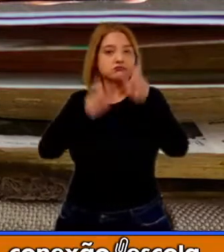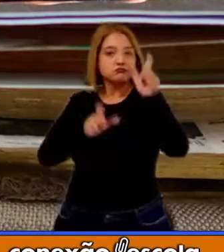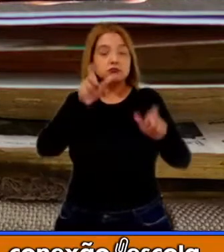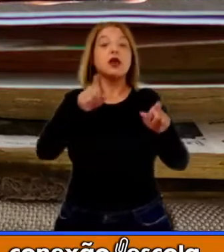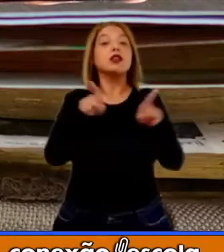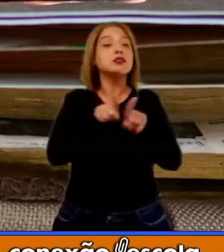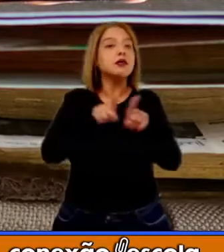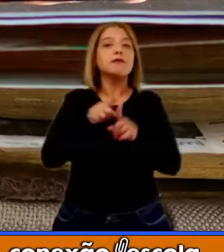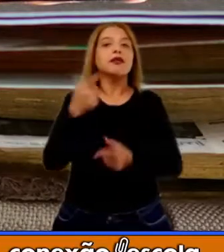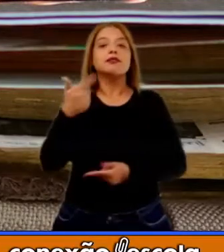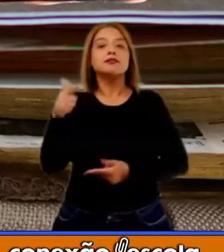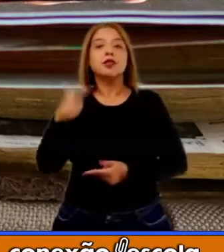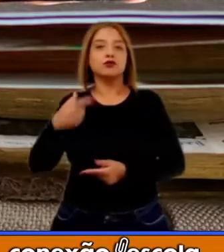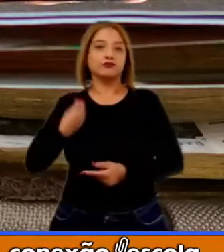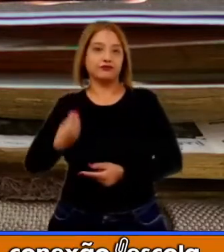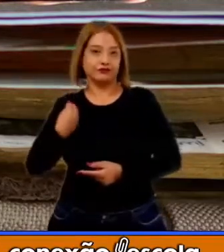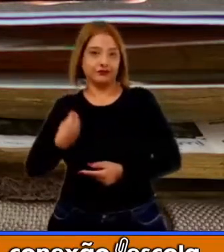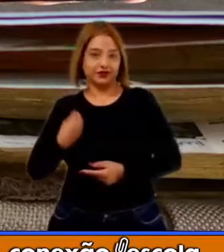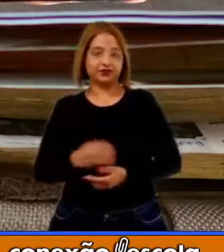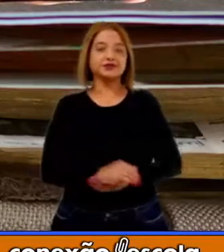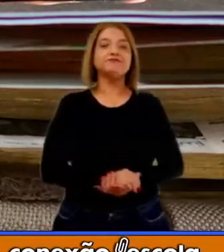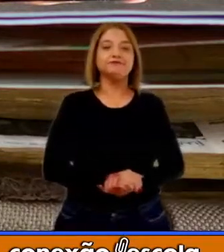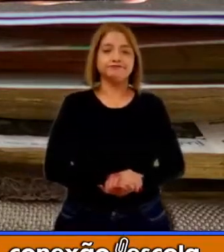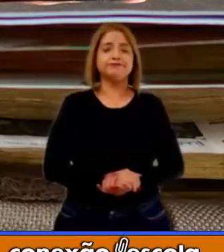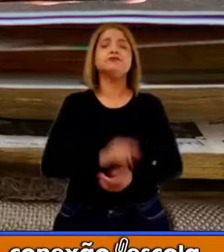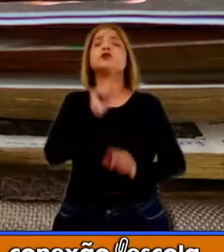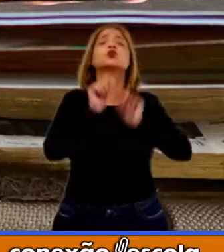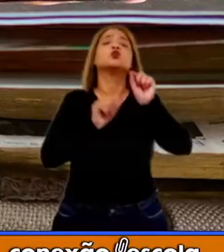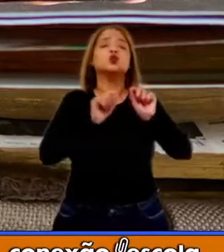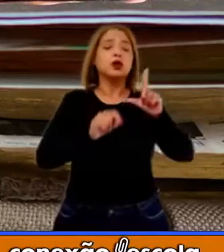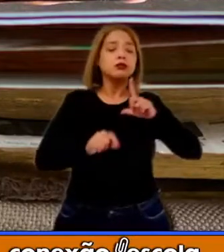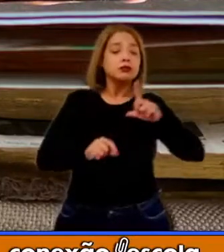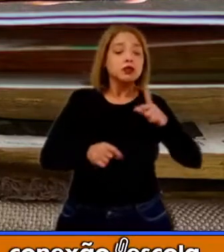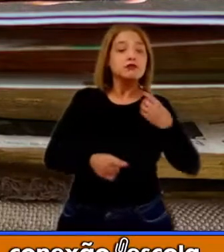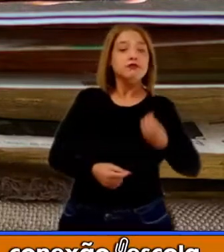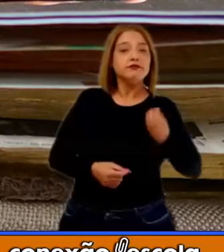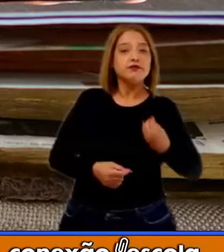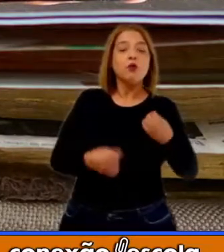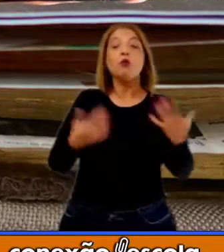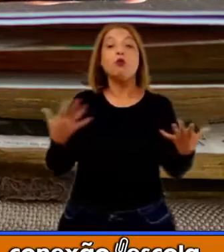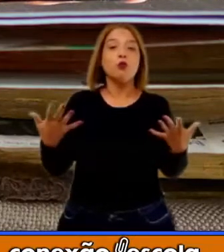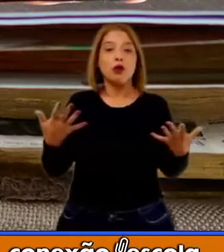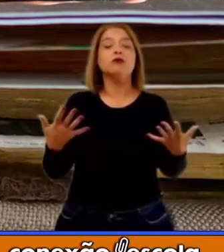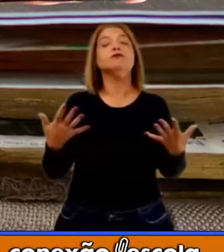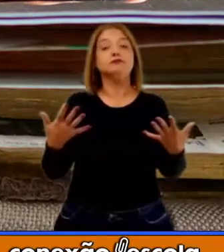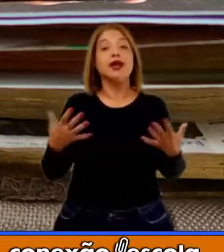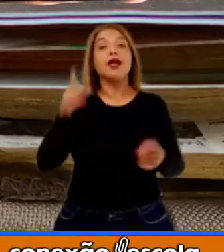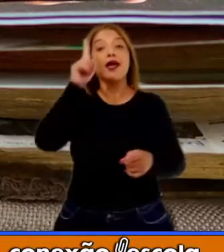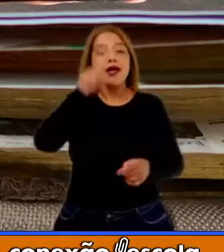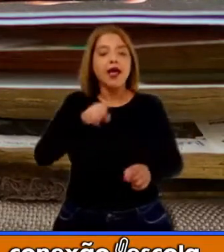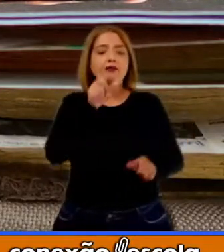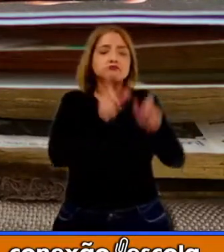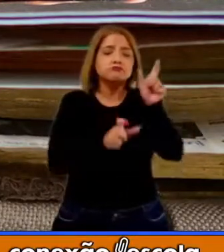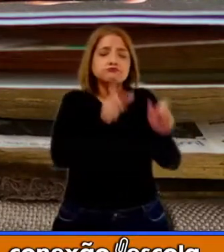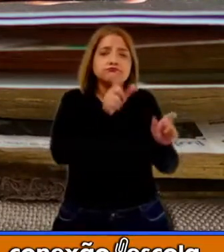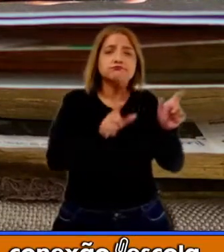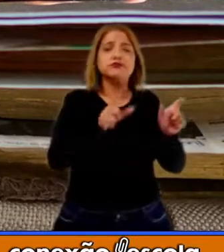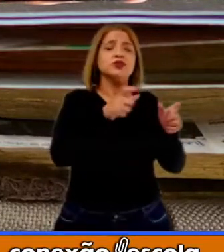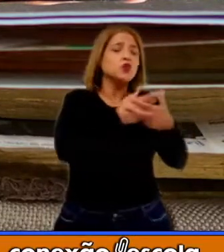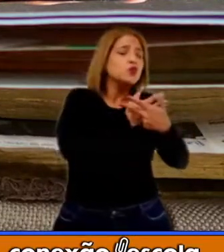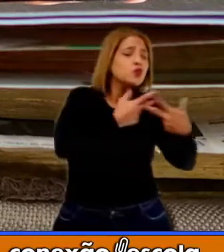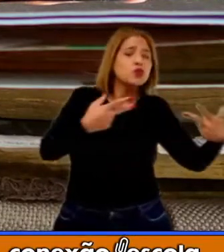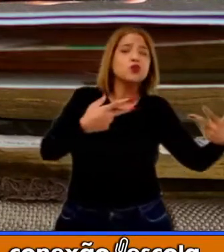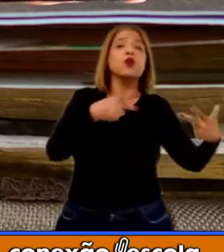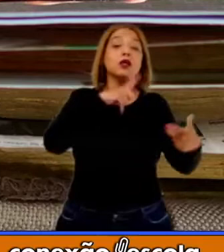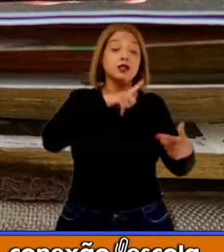vivos. Mas o que são seres vivos? Bom, são seres, organismos